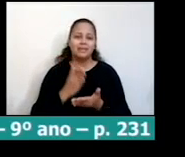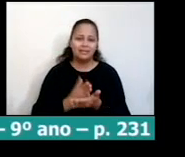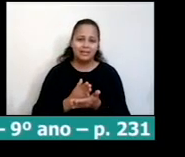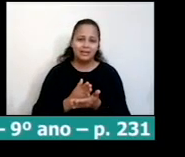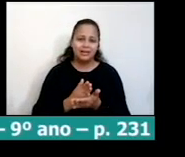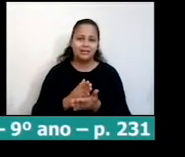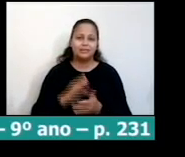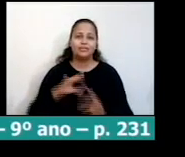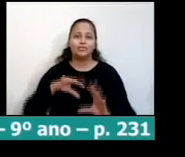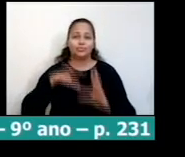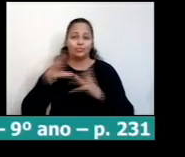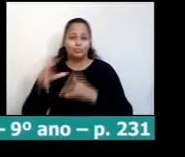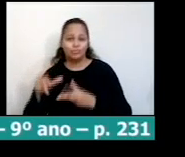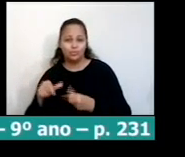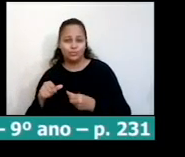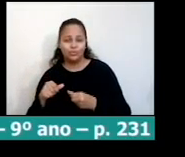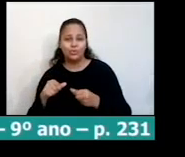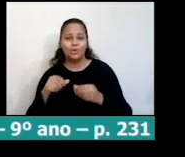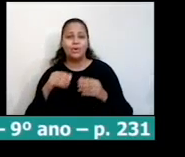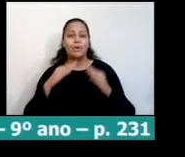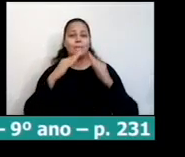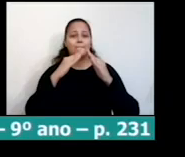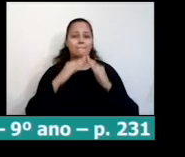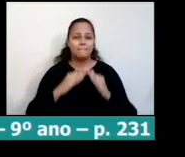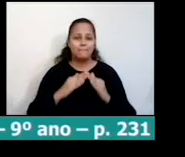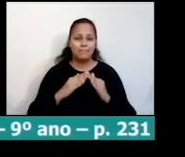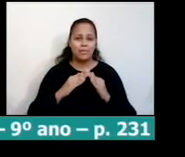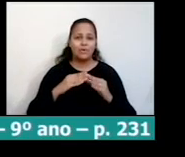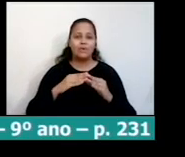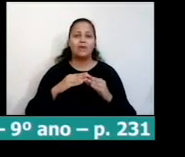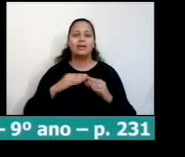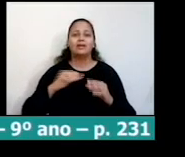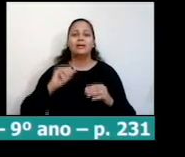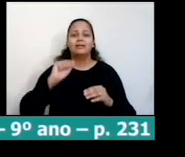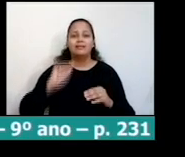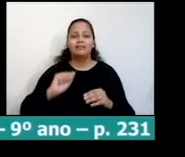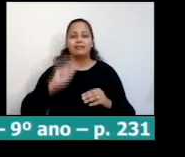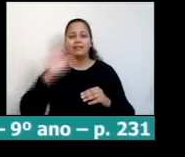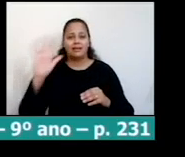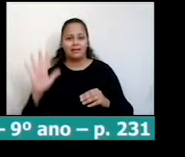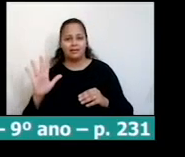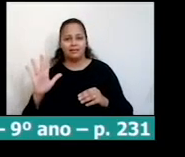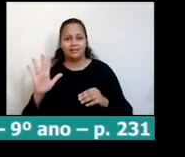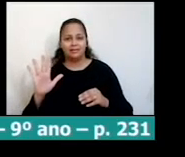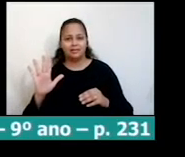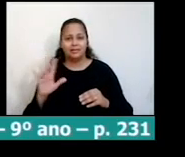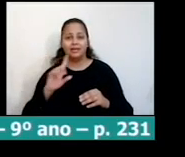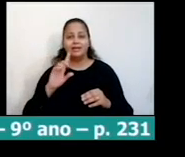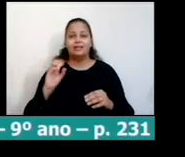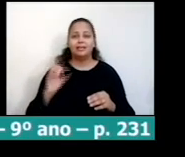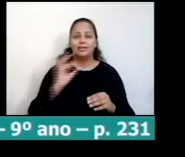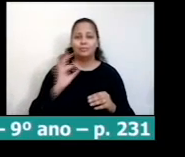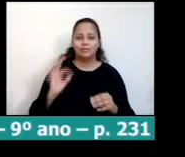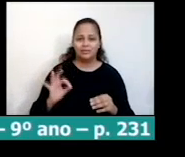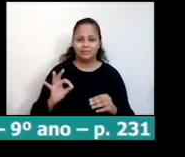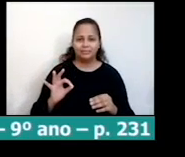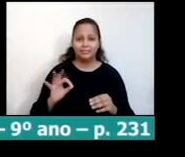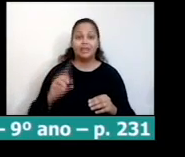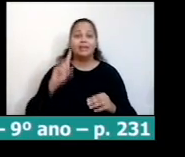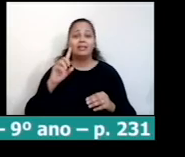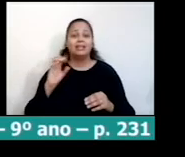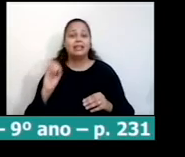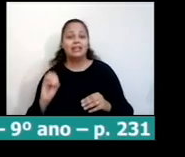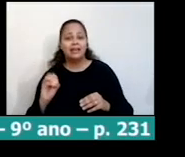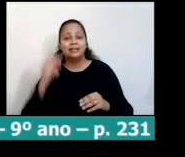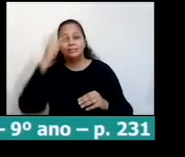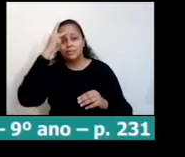planeta reside na Ásia, 59%. O que seria isso? Se a gente pegar uma amostra de 10 pessoas do mundo, aproximadamente 6 residem na